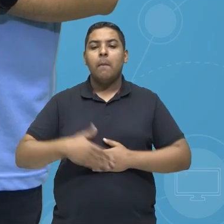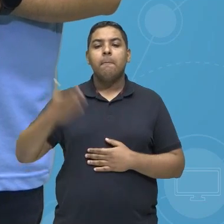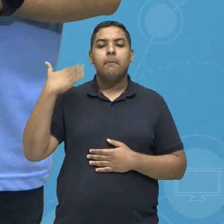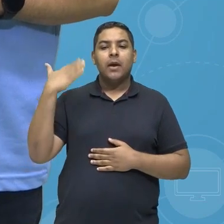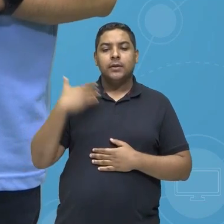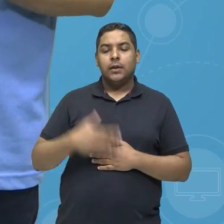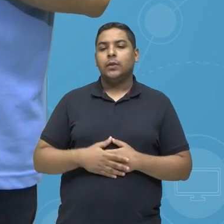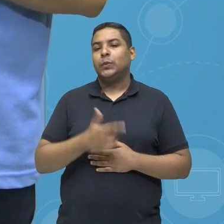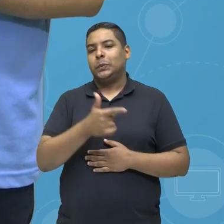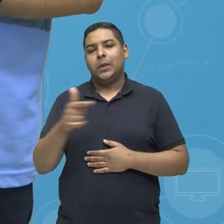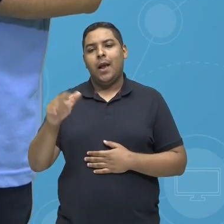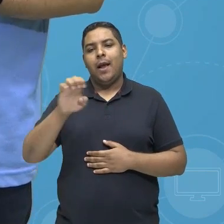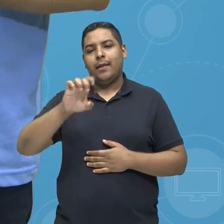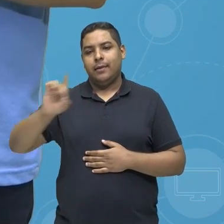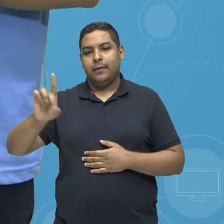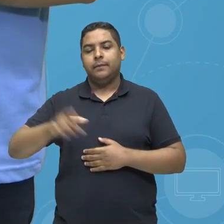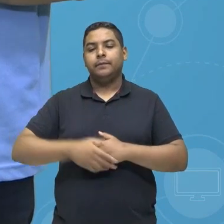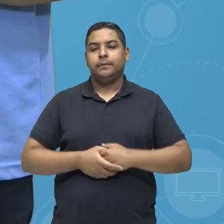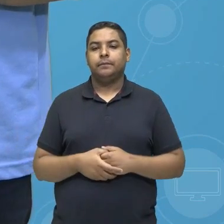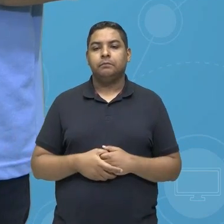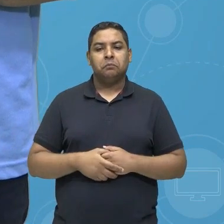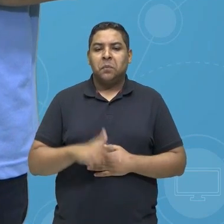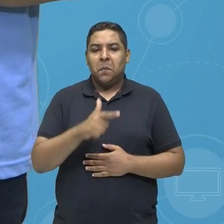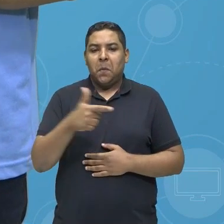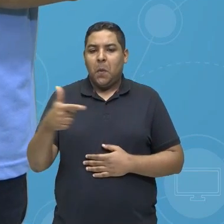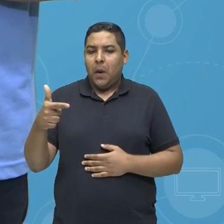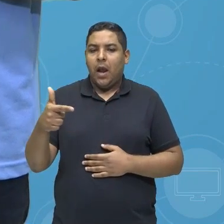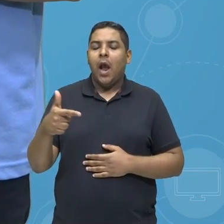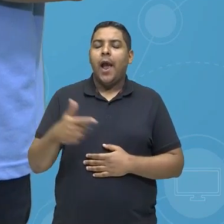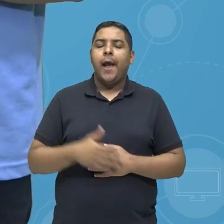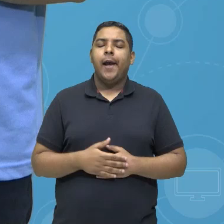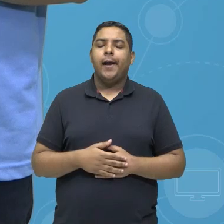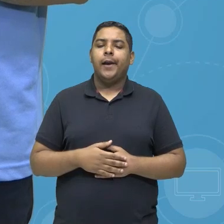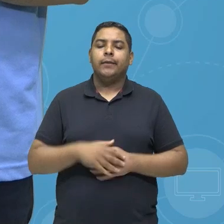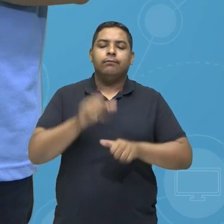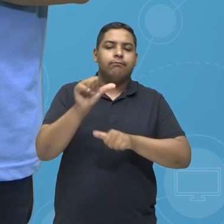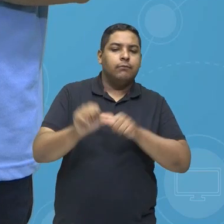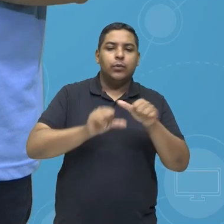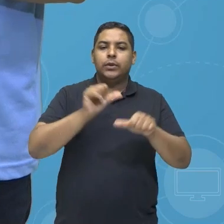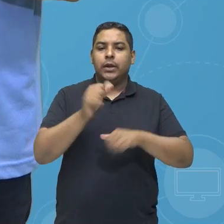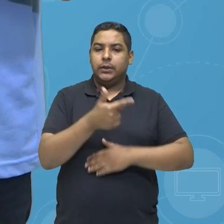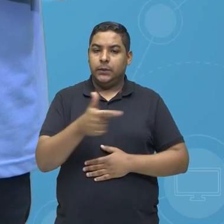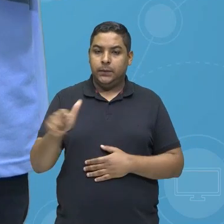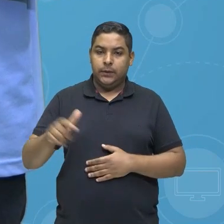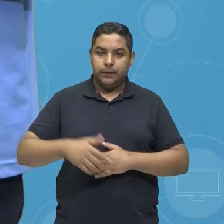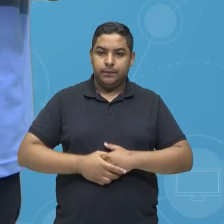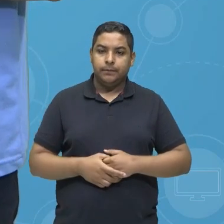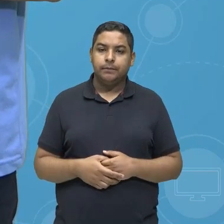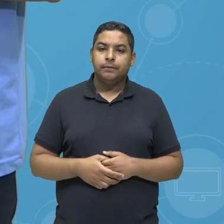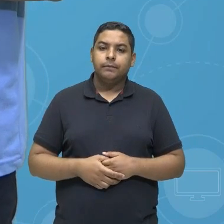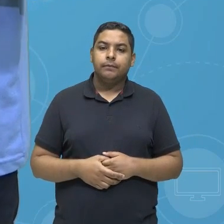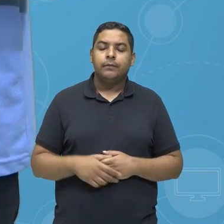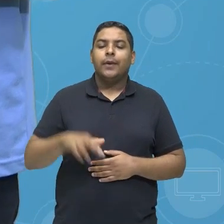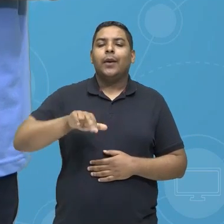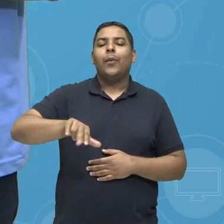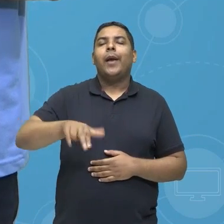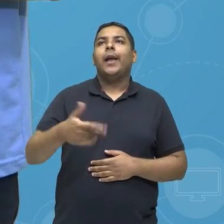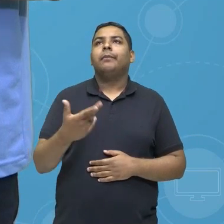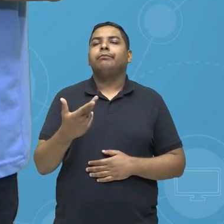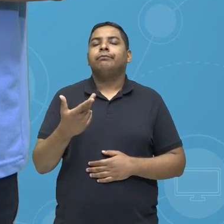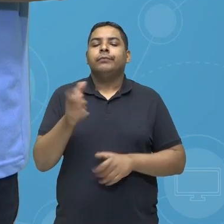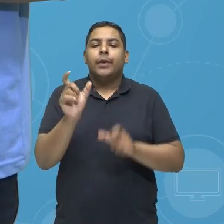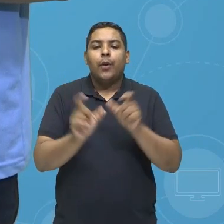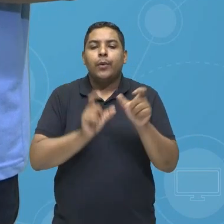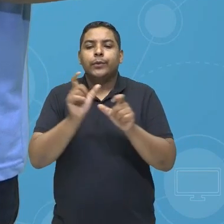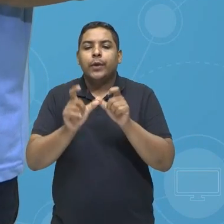Não é o caso, tá? Ele não sofre, nenhum dos verbos modais sofre essa alteração. Ele não é conjugado, quando conjugado no